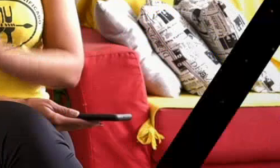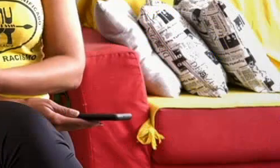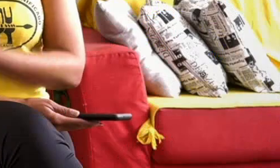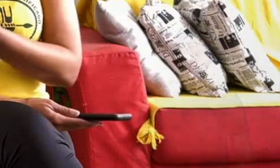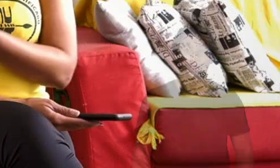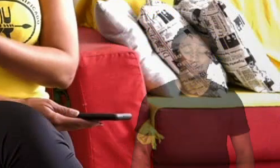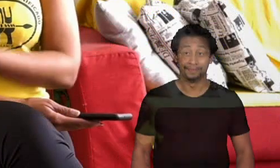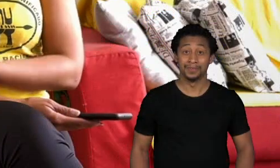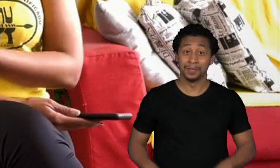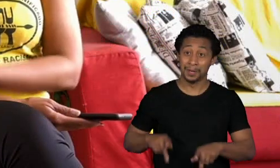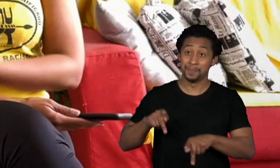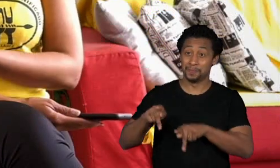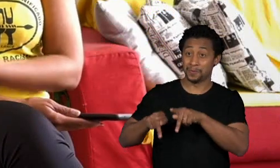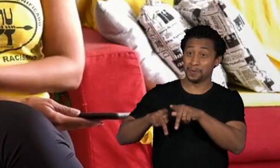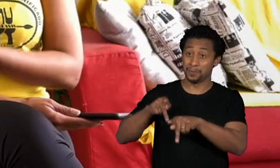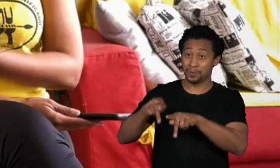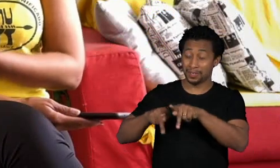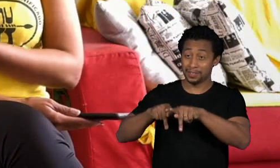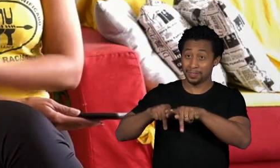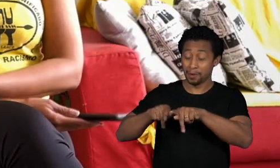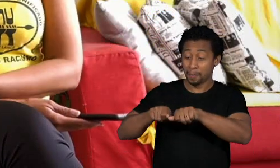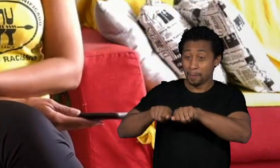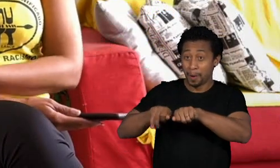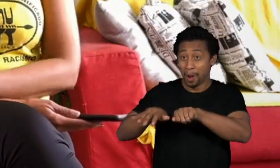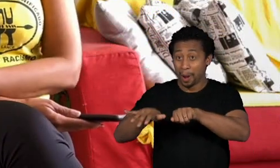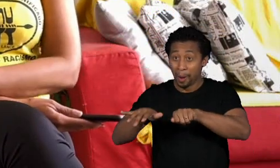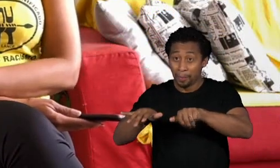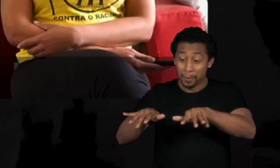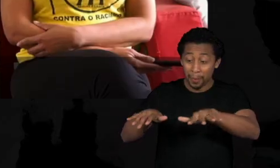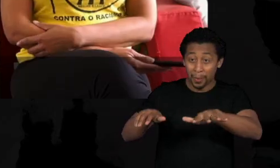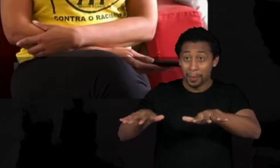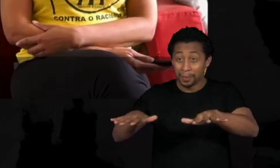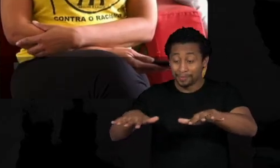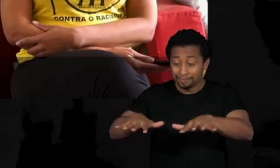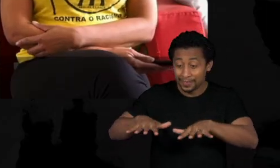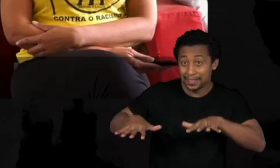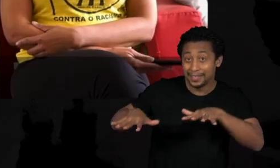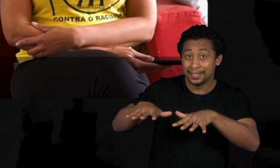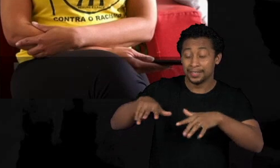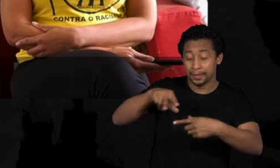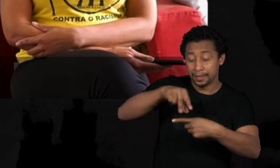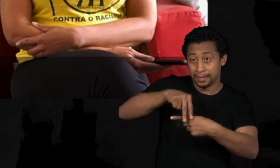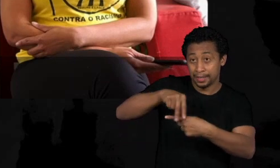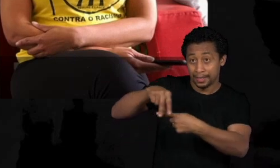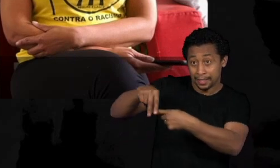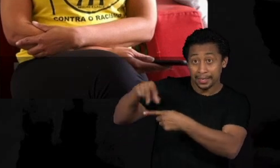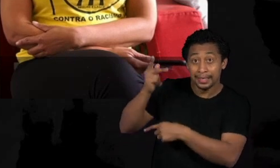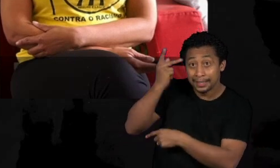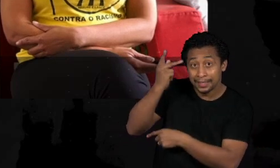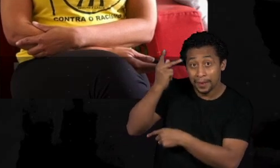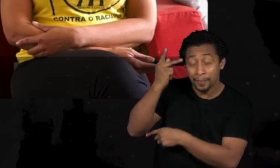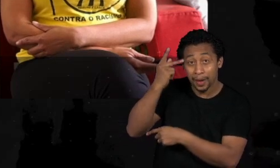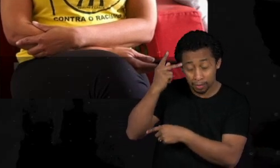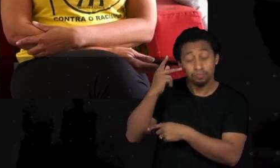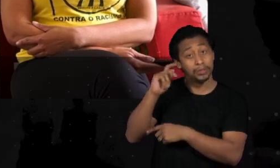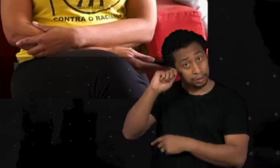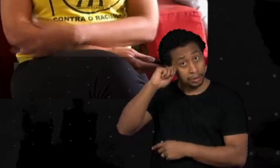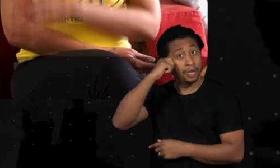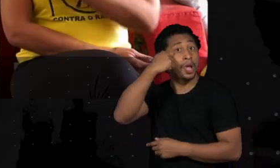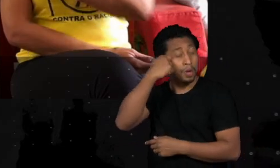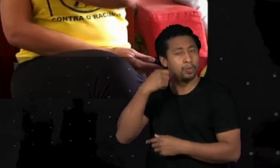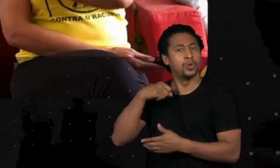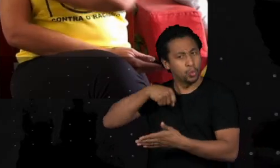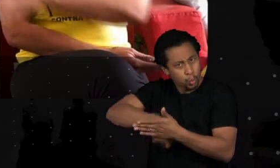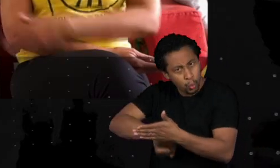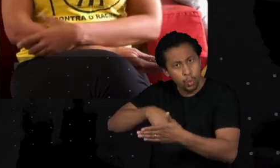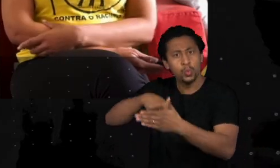Primeiras populações que se fixaram no Bexiga foram as populações negras que lutavam contra a escravização no quilombo do Saracura,